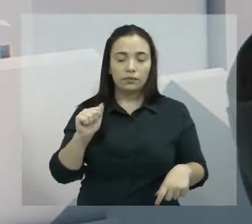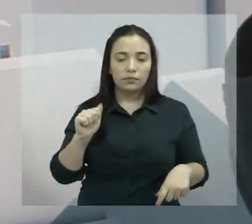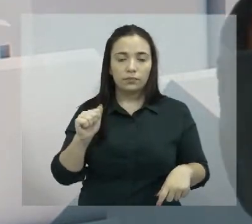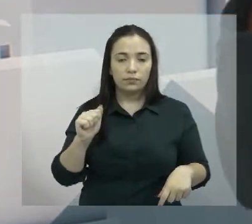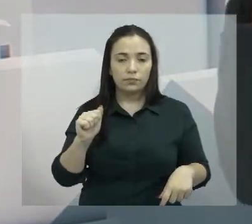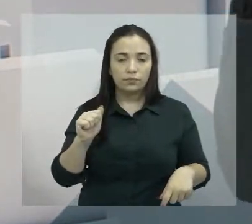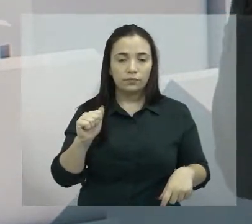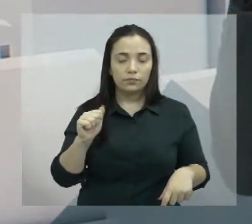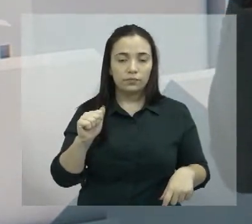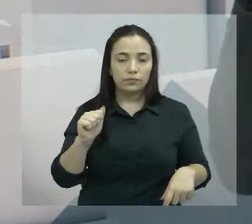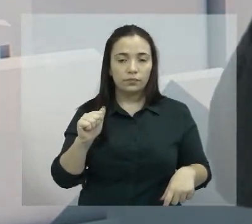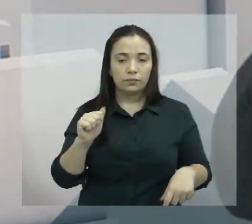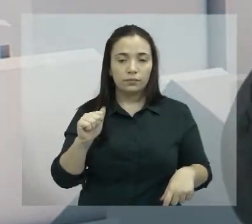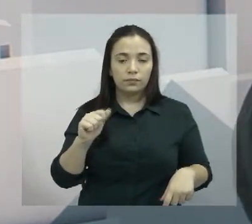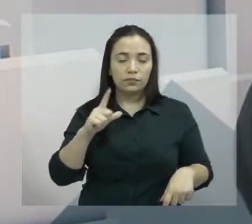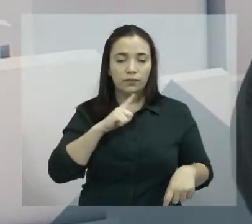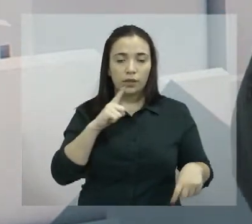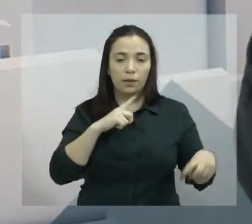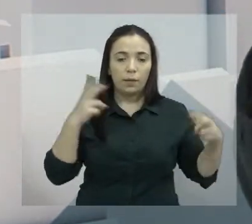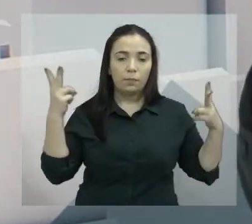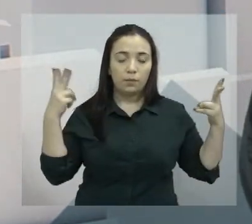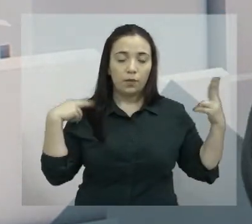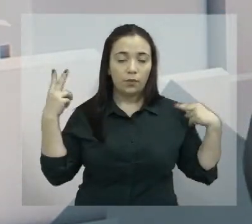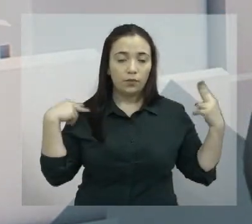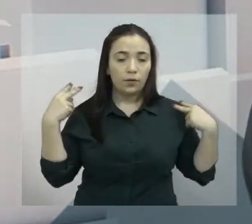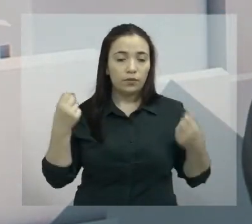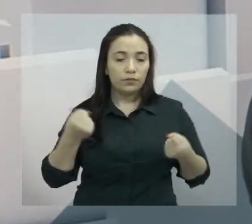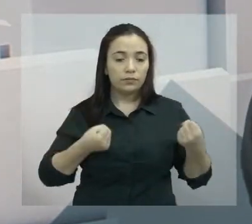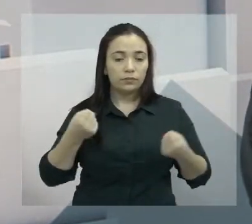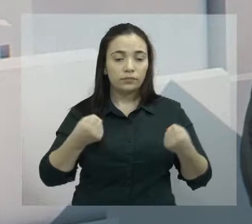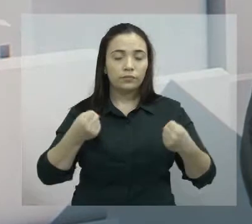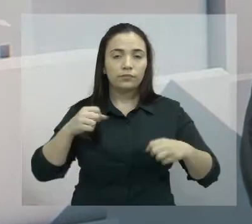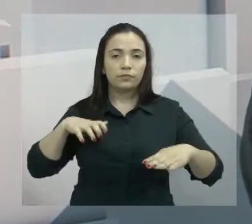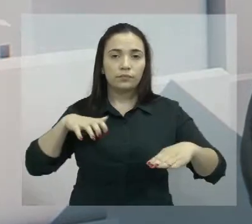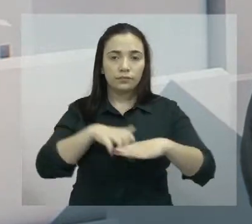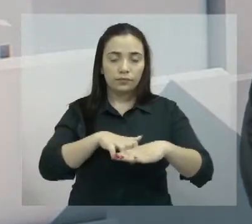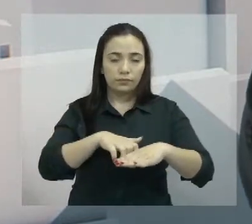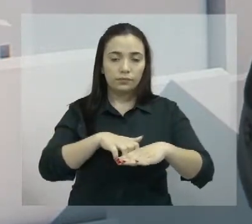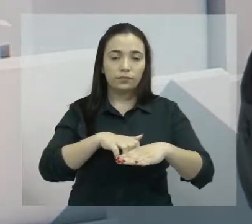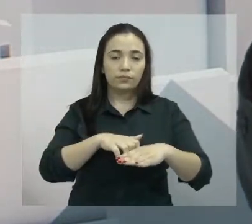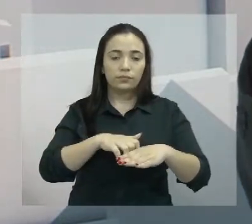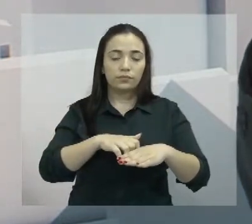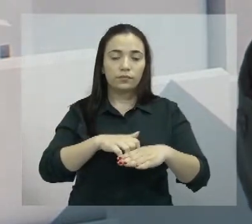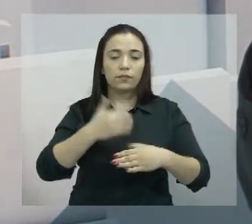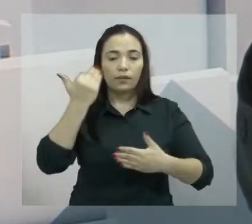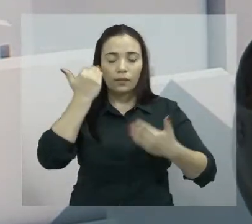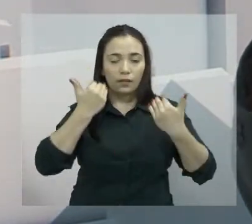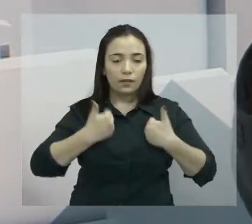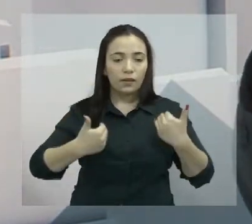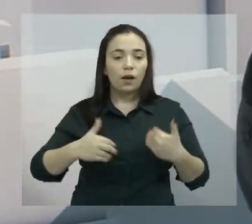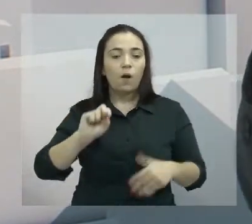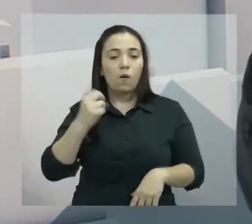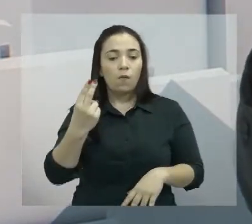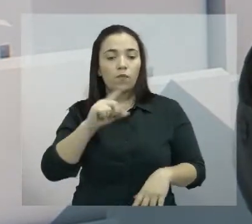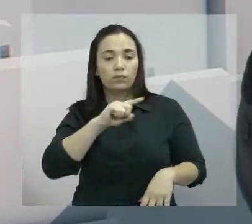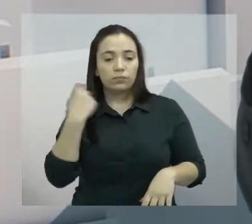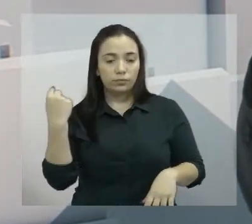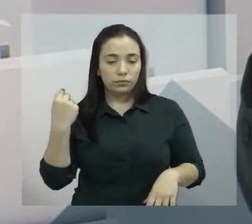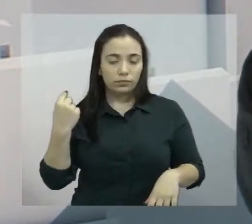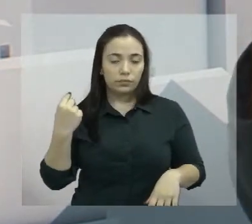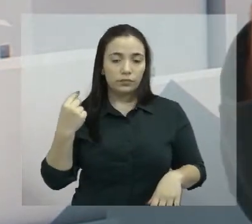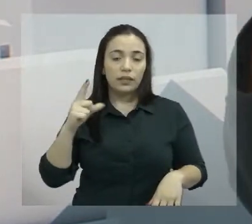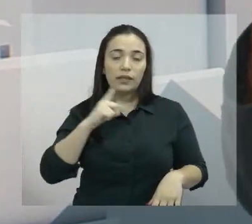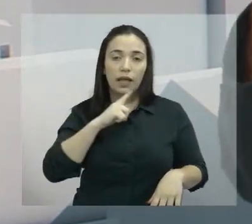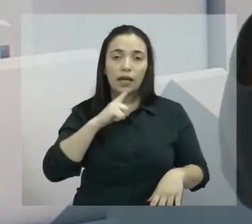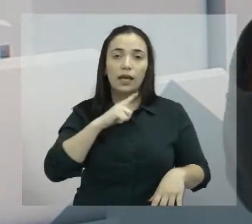permitida quando o motorista se envolve num acidente e provoca vítima, ou ferida ou fatal. Quer dizer, para cada